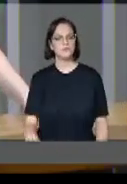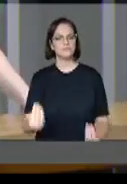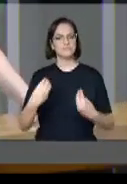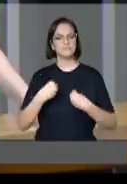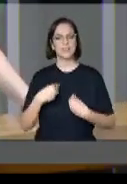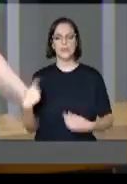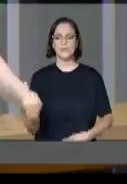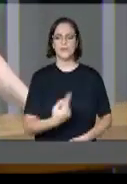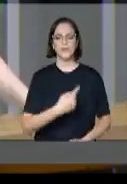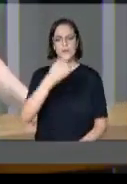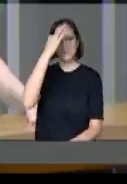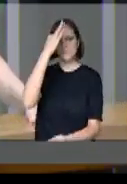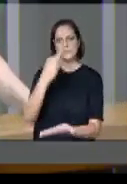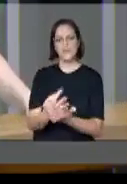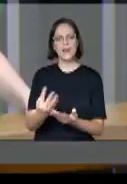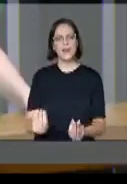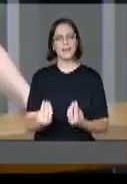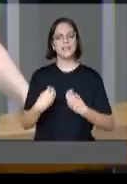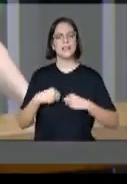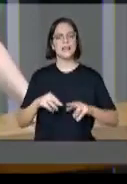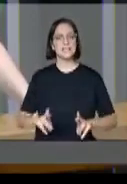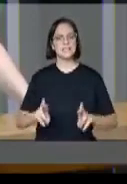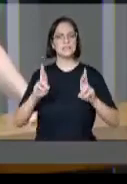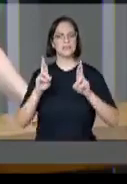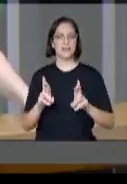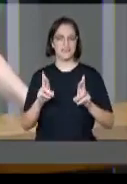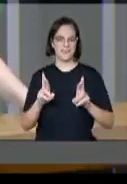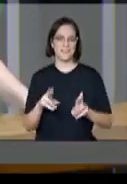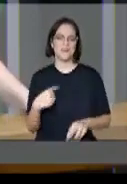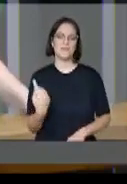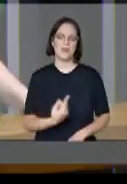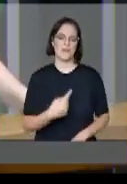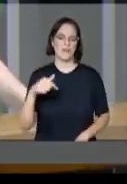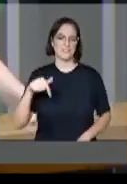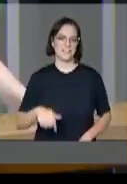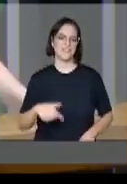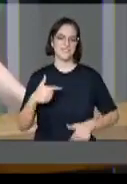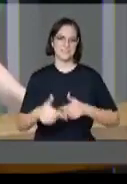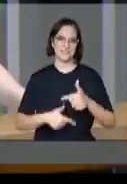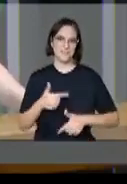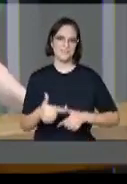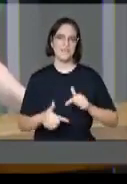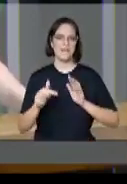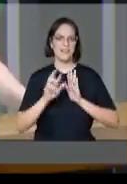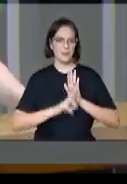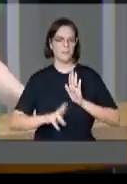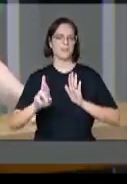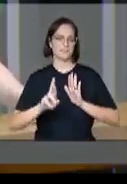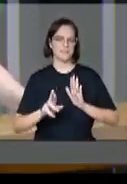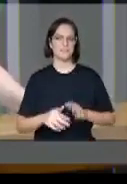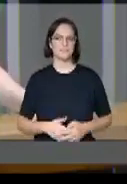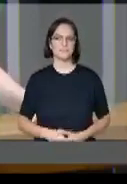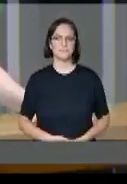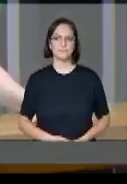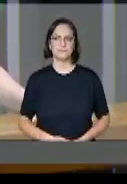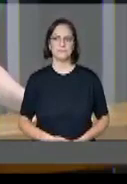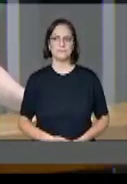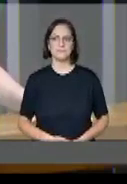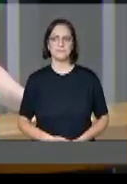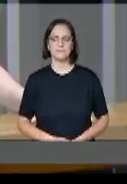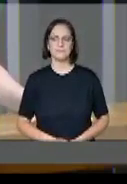fé, deixa um pouquinho de esperança em cada um de nós que estamos aqui para representar o povo brasileiro. Machucou aí,